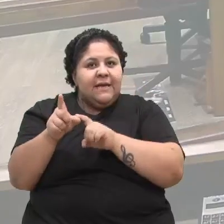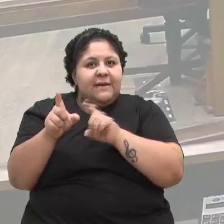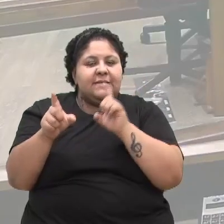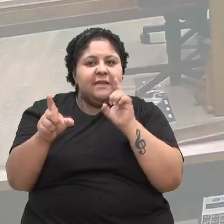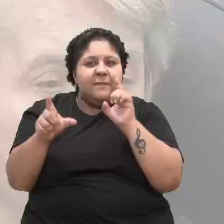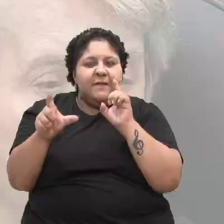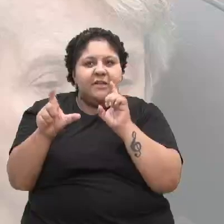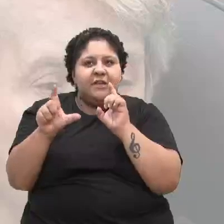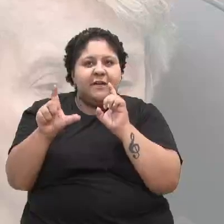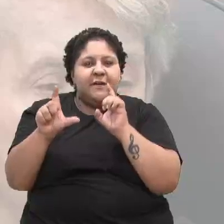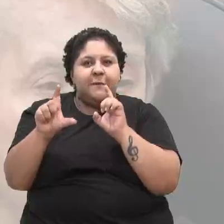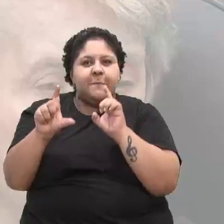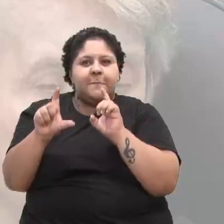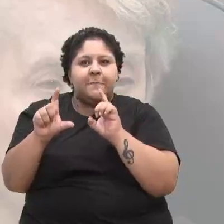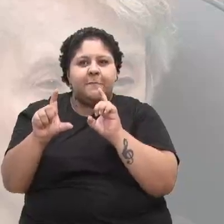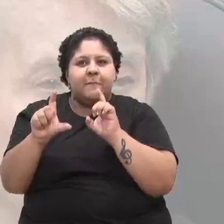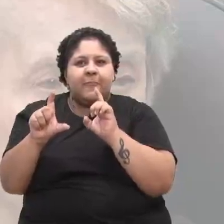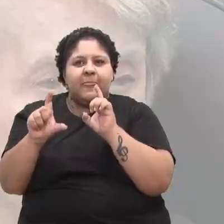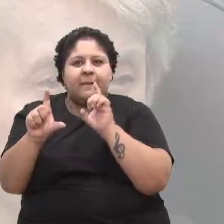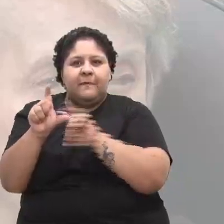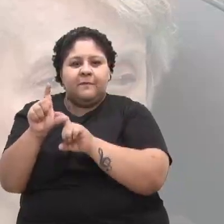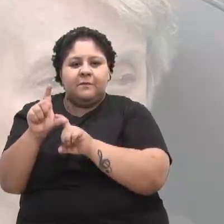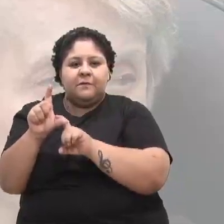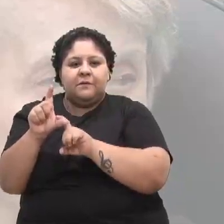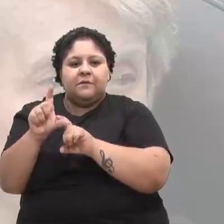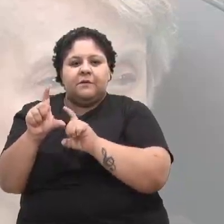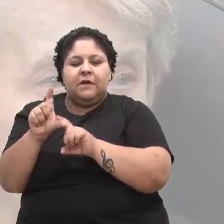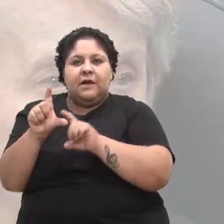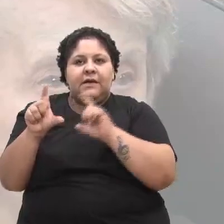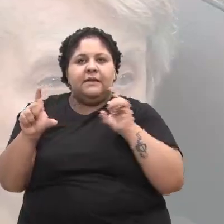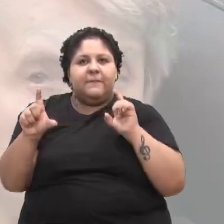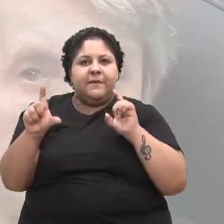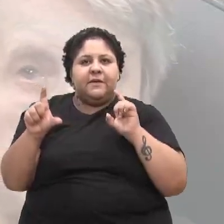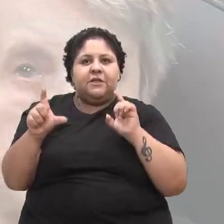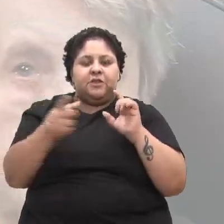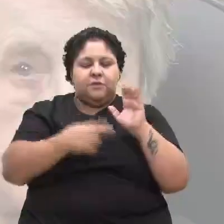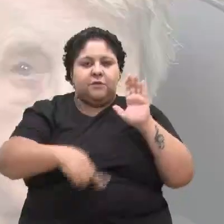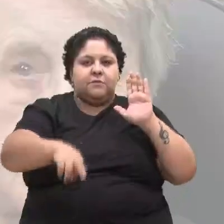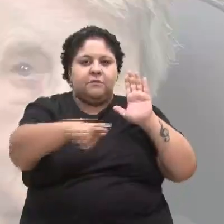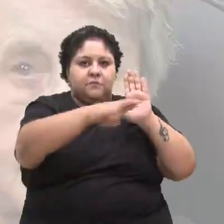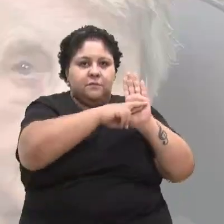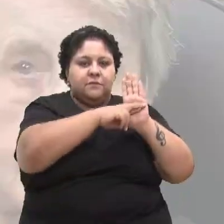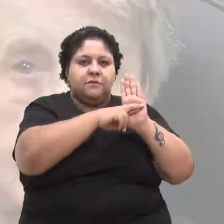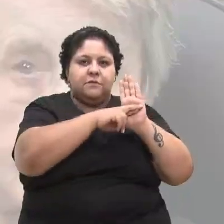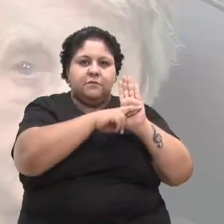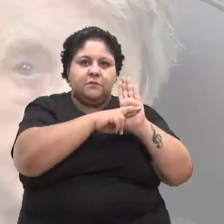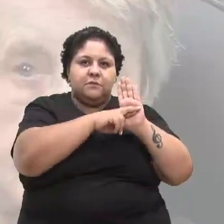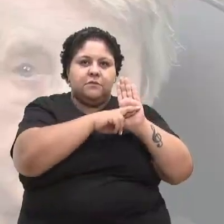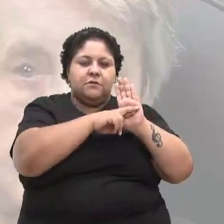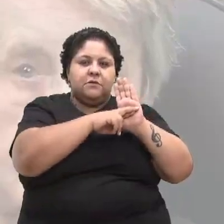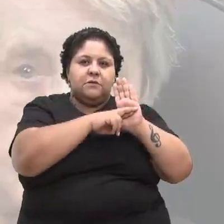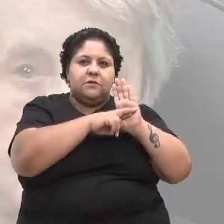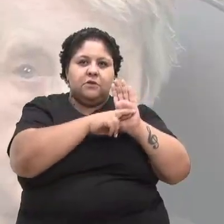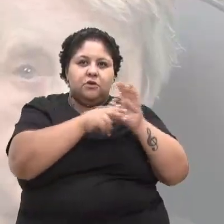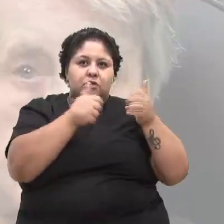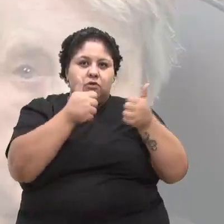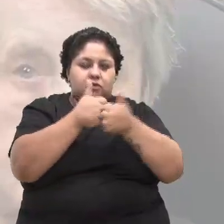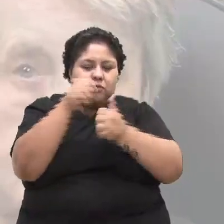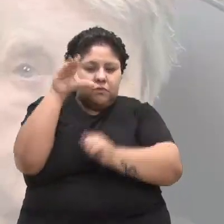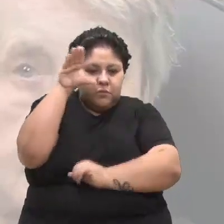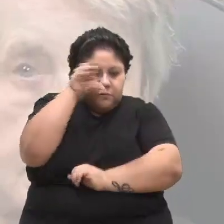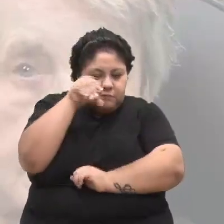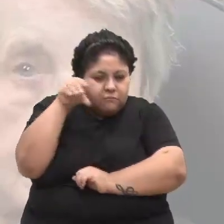se houve ou não algum tipo de problema, é a Polícia Civil que vai definir isso, através da sua investigação,